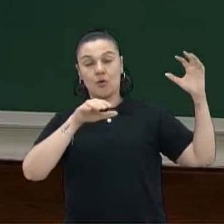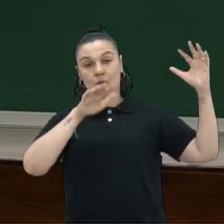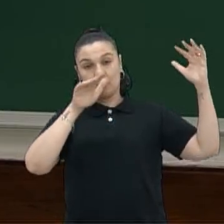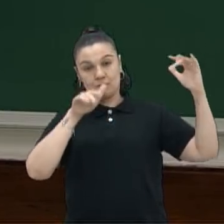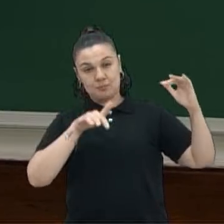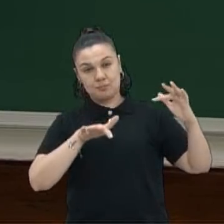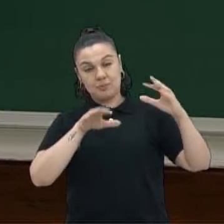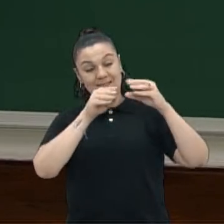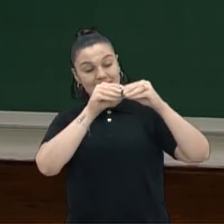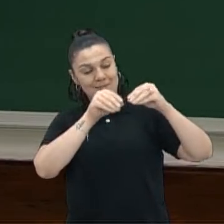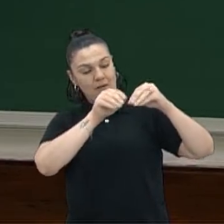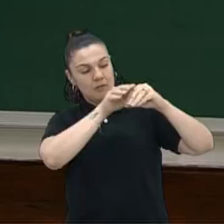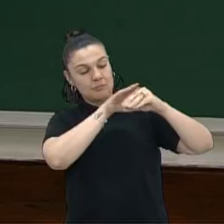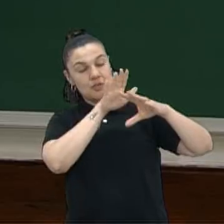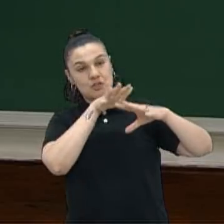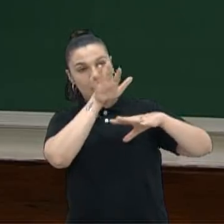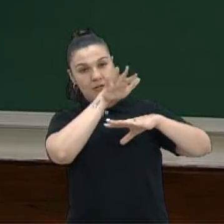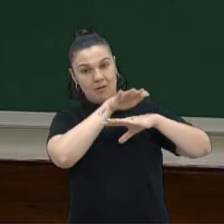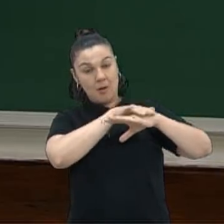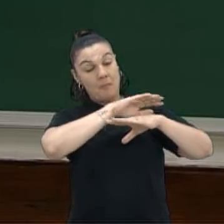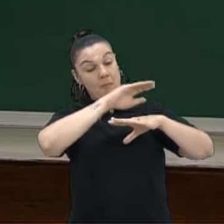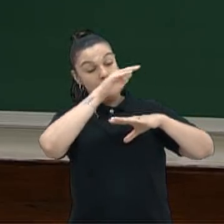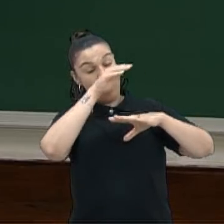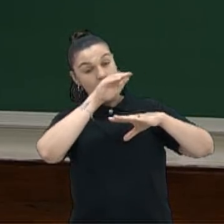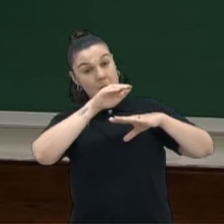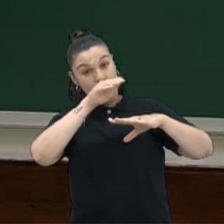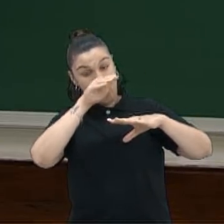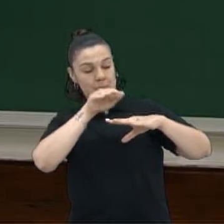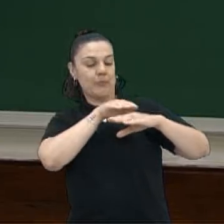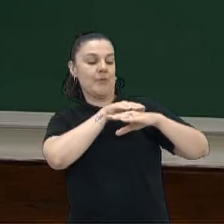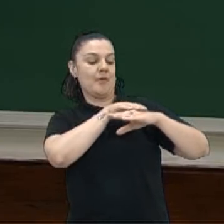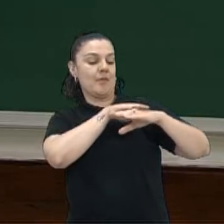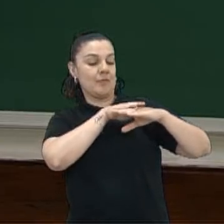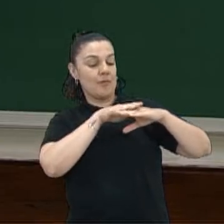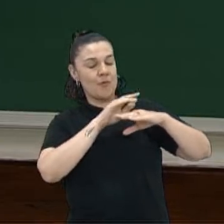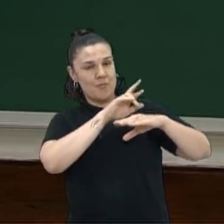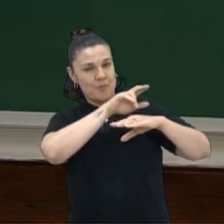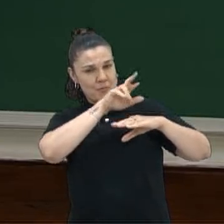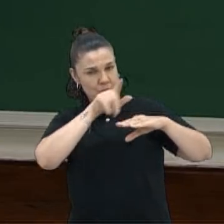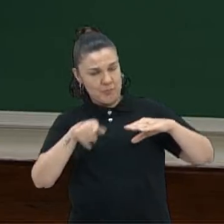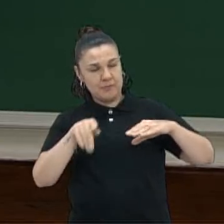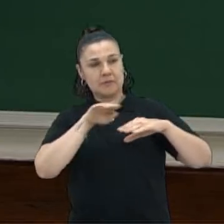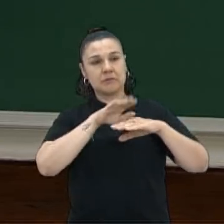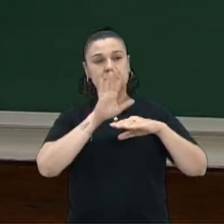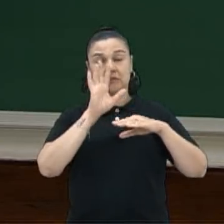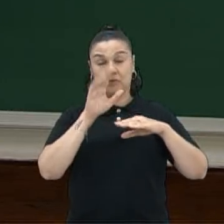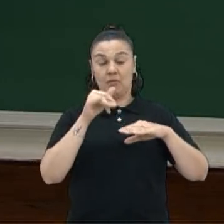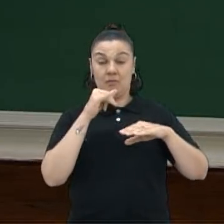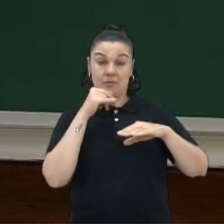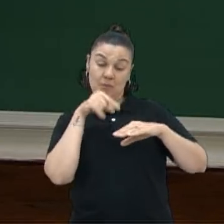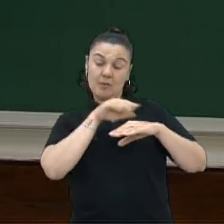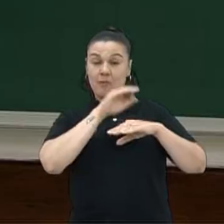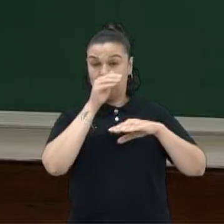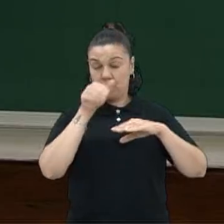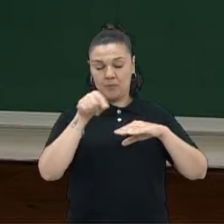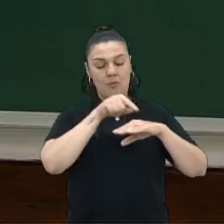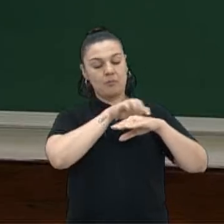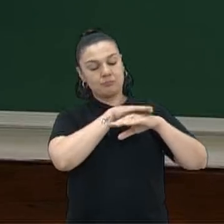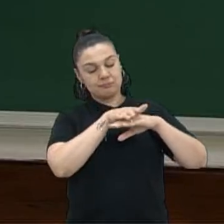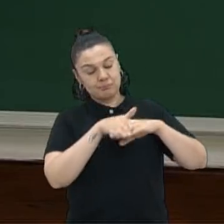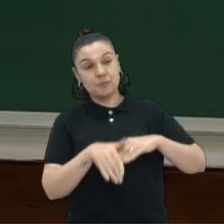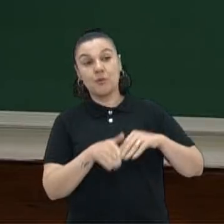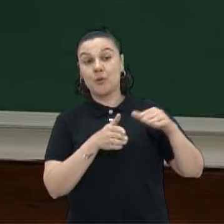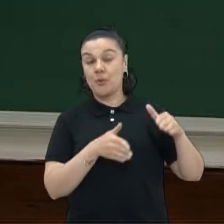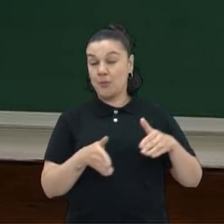levando sedimentos que estão presentes nas montanhas e em várias outras formações de relevo que a gente tem. Os